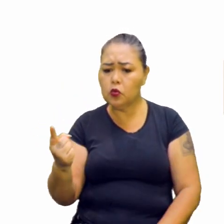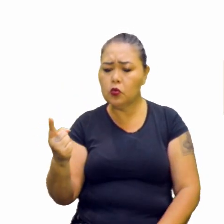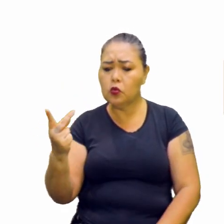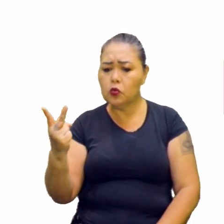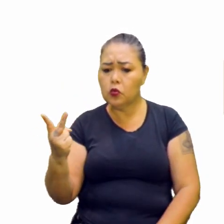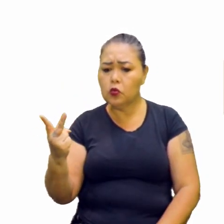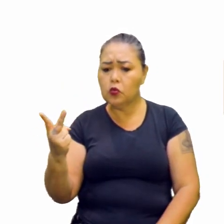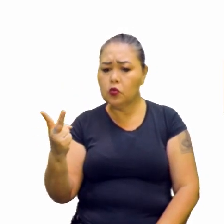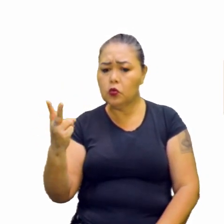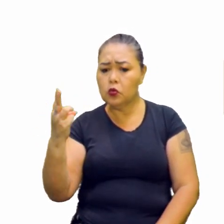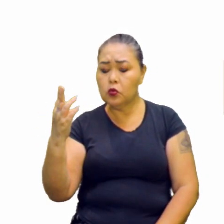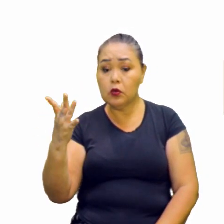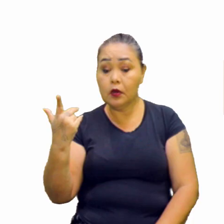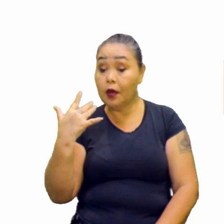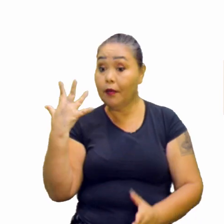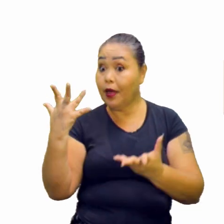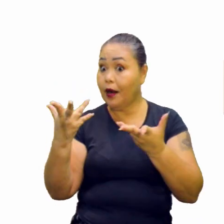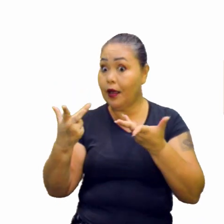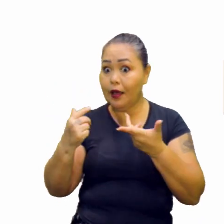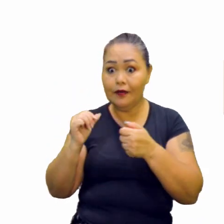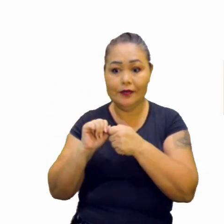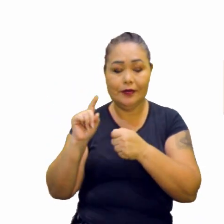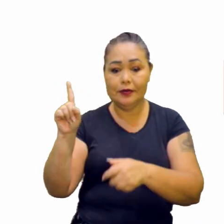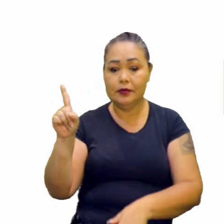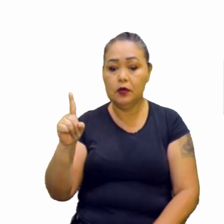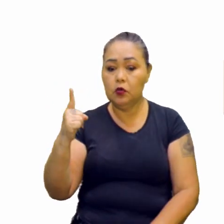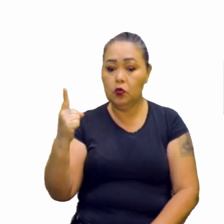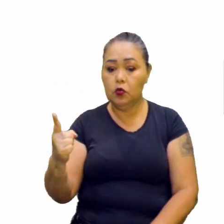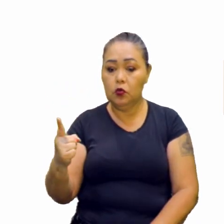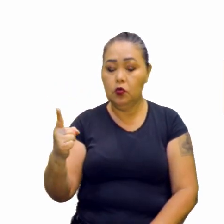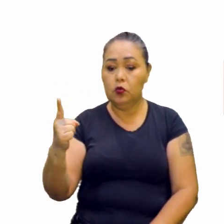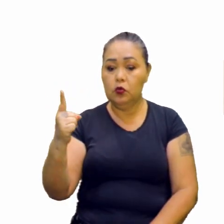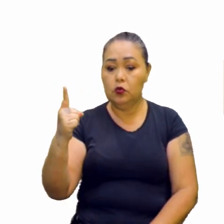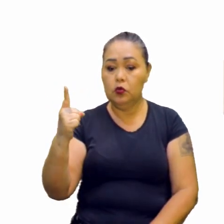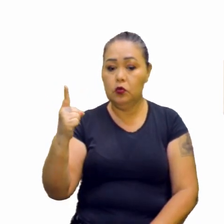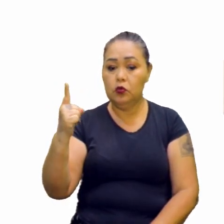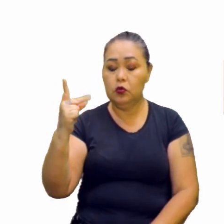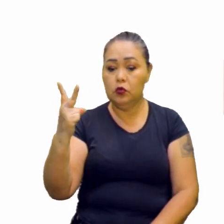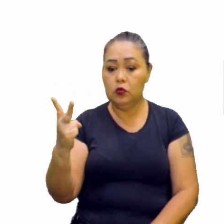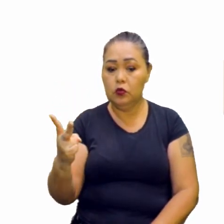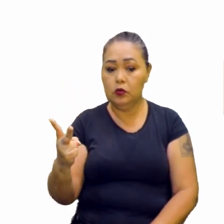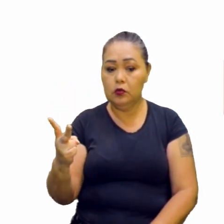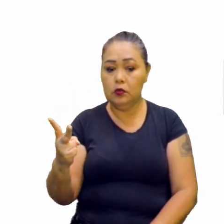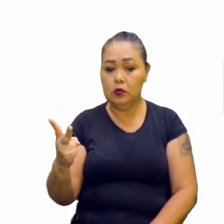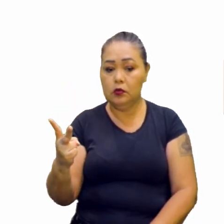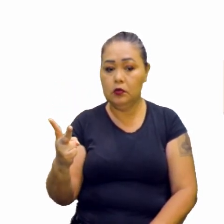magnífico isso. Aqui eu tenho uma categoria, 2,